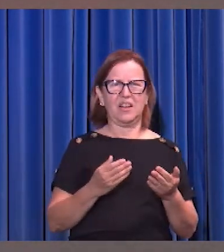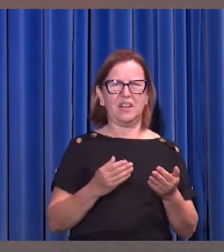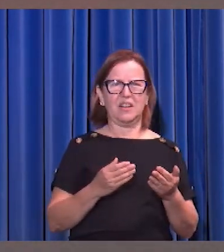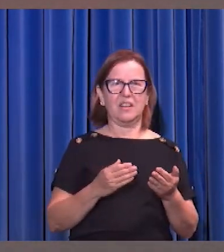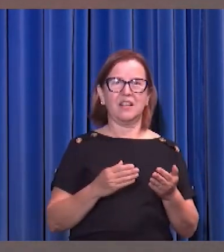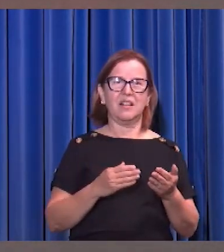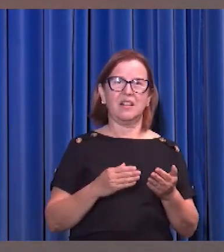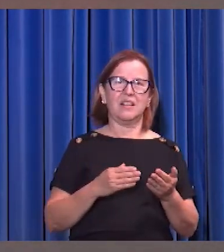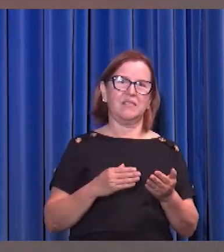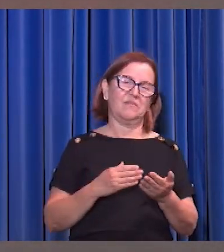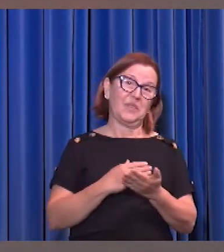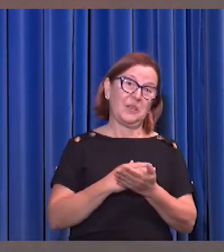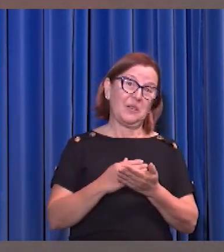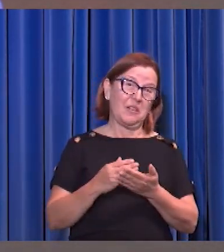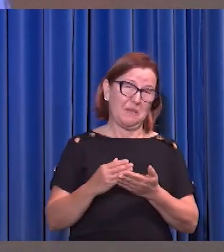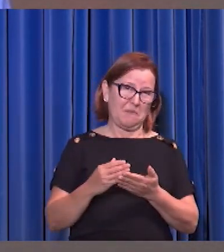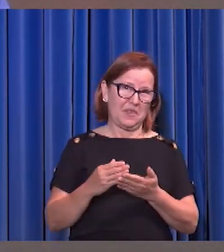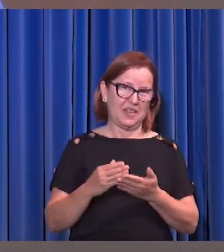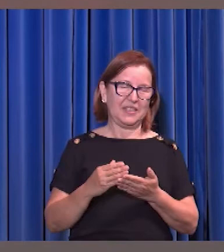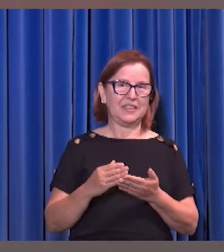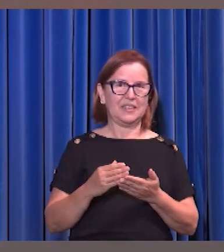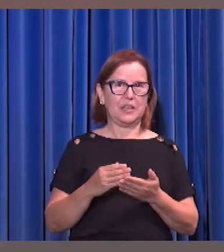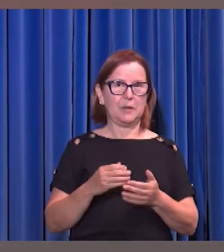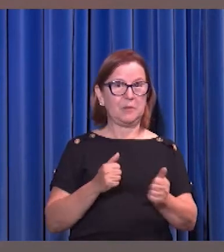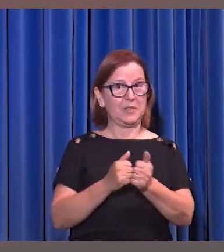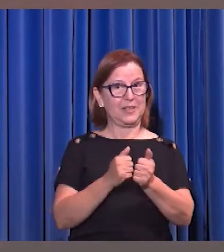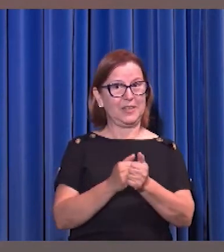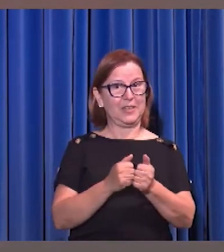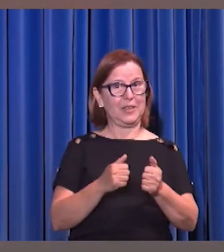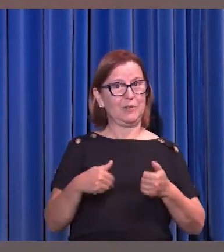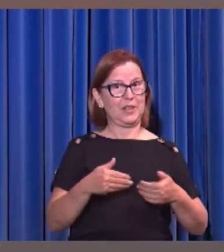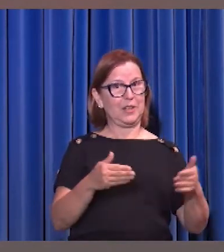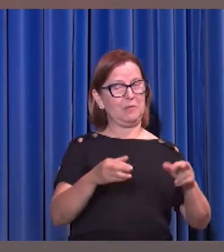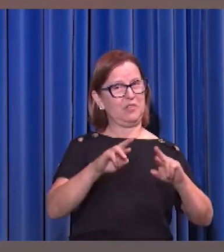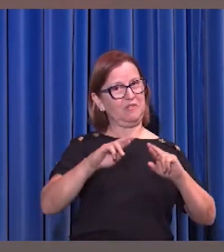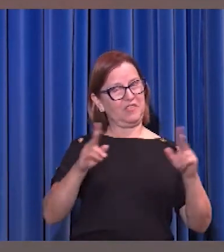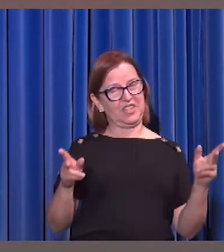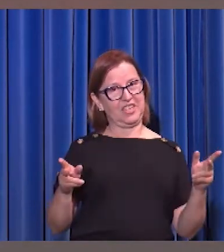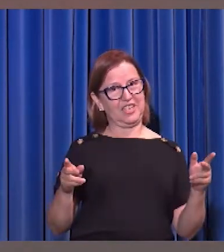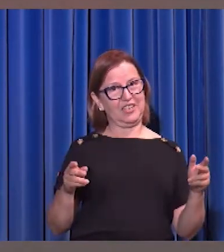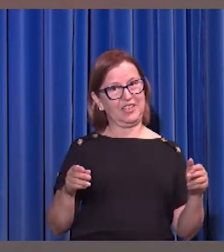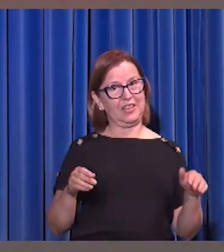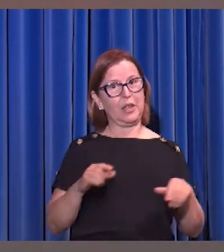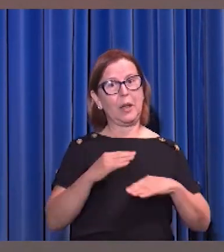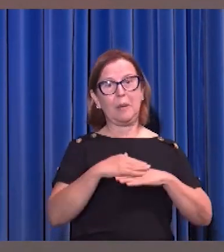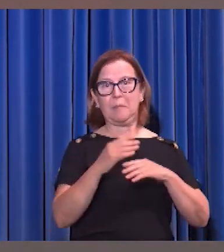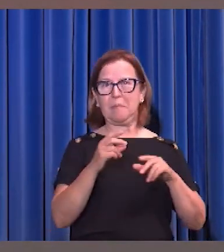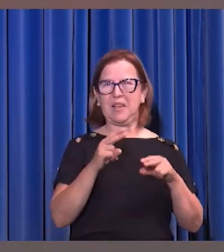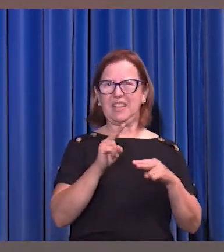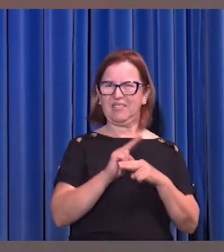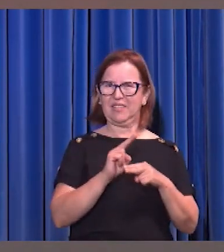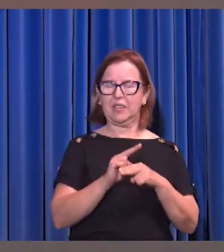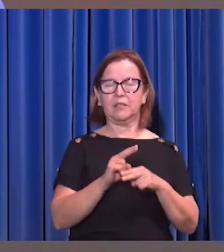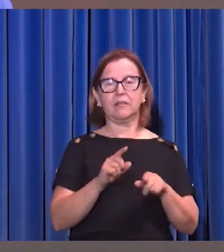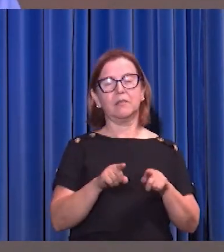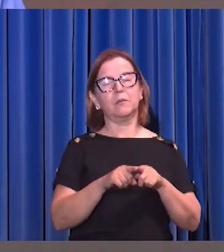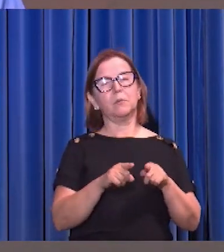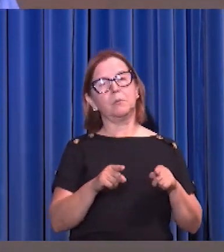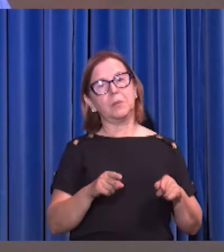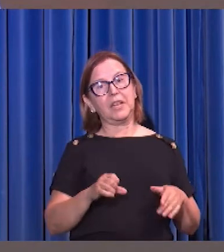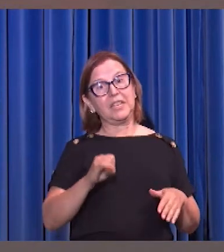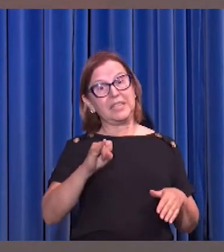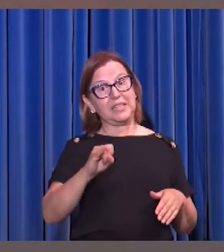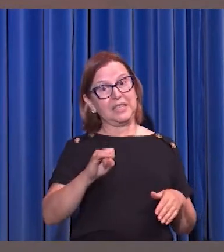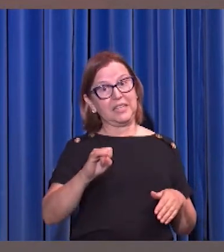quem sabe agora nós sejamos mais cuidadosos. Obviamente, mesmo se elas tivessem sido capazes de